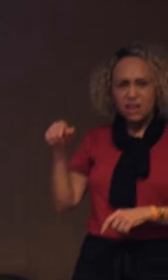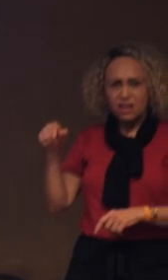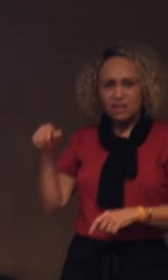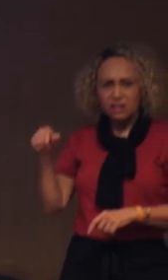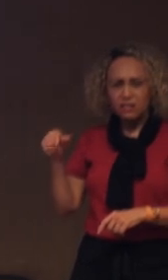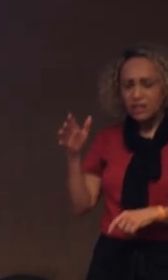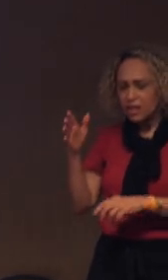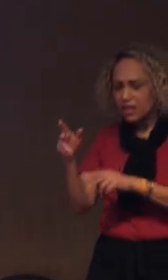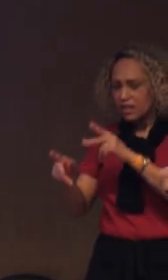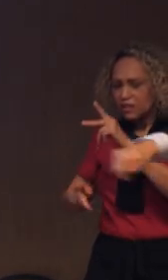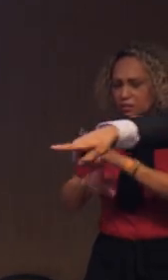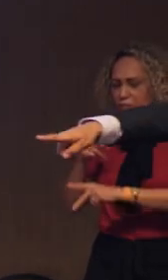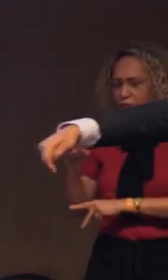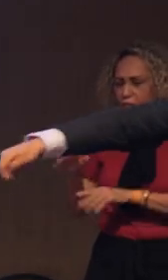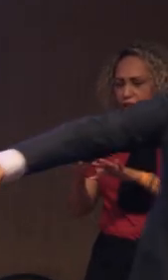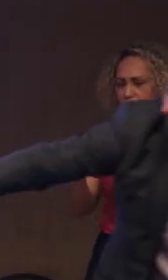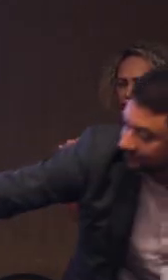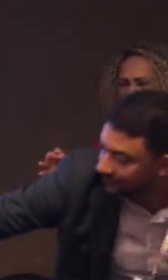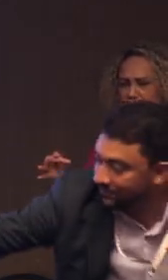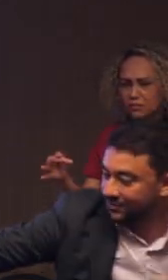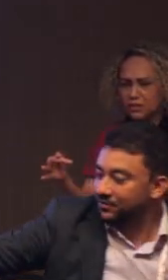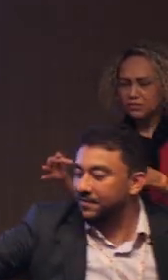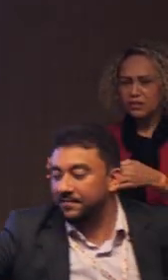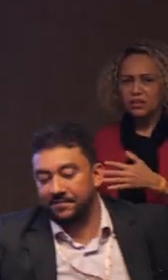presos àqueles discursos.